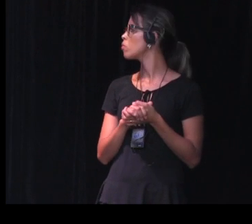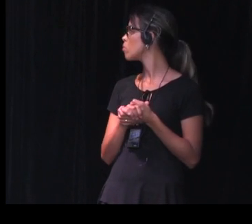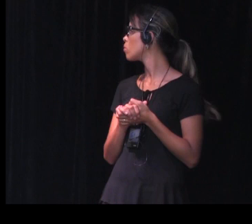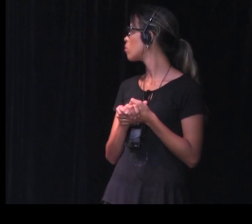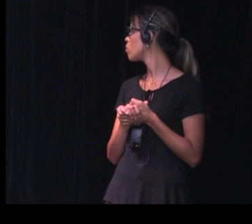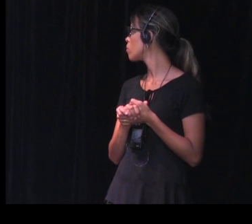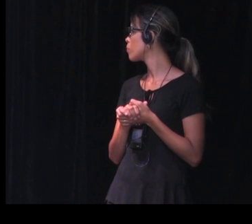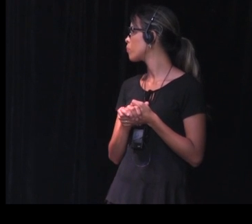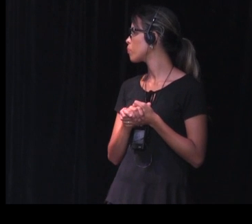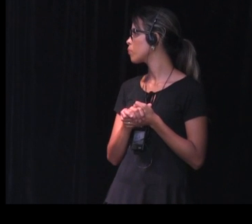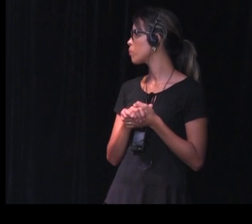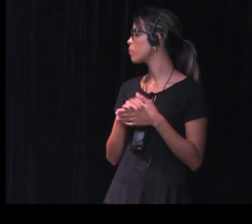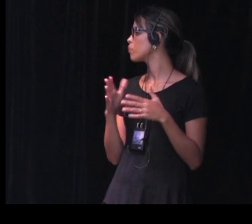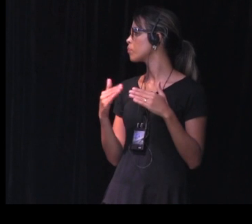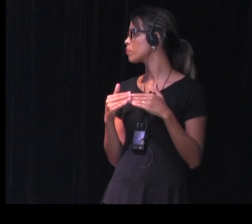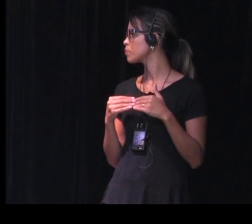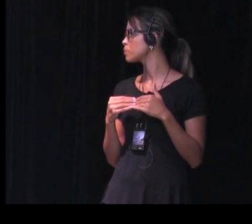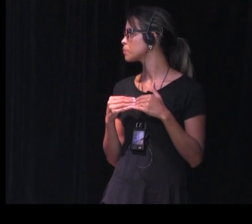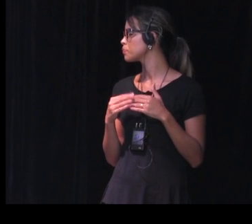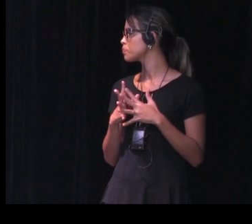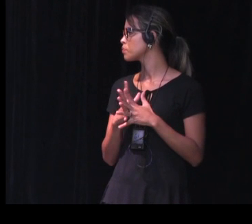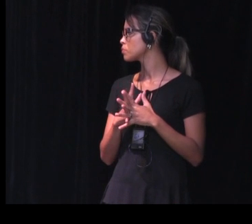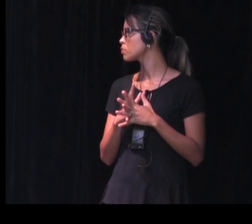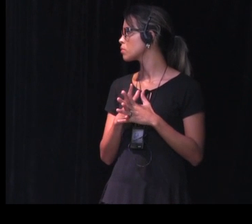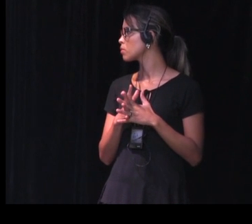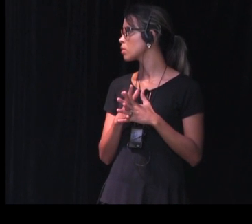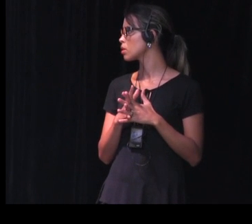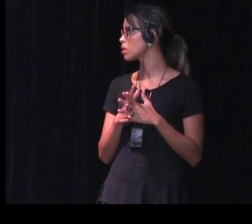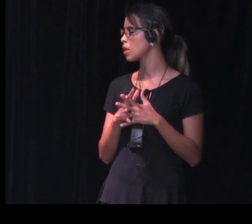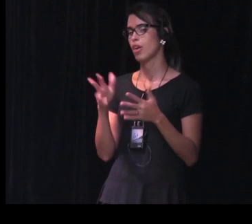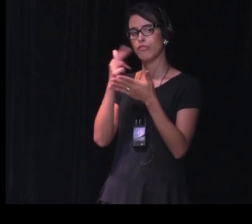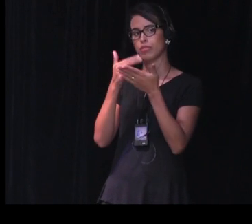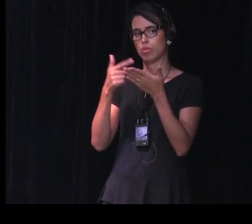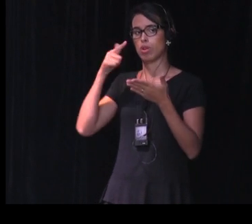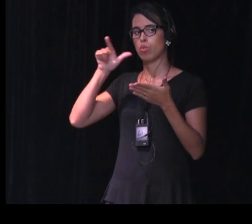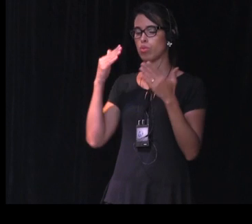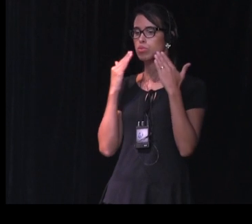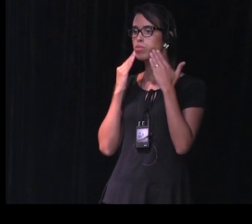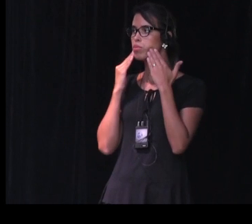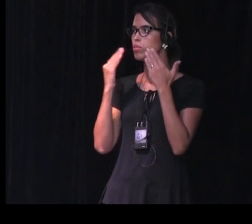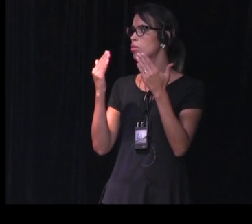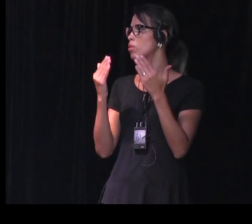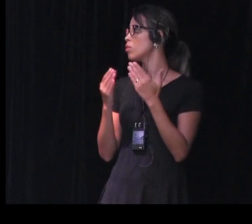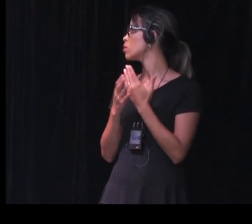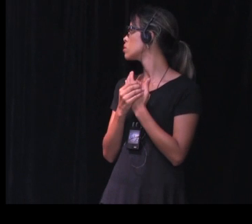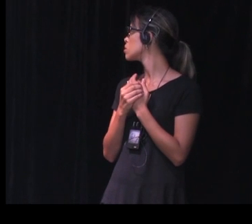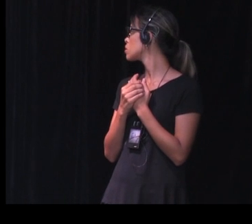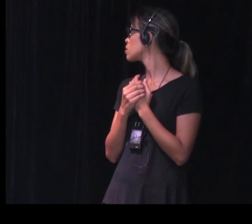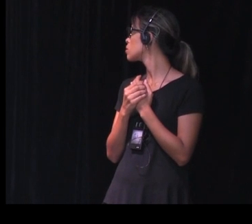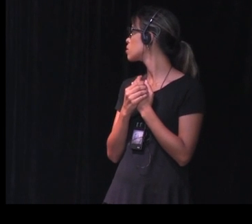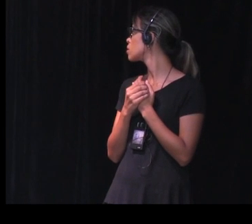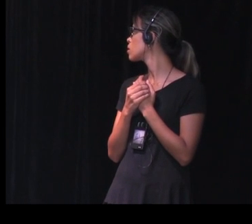Ou seja, houve aqui também cisne preto da Nova Zelândia. A partir daquele